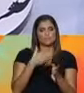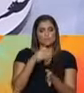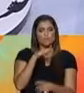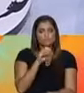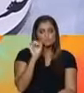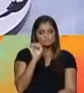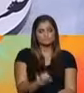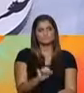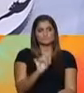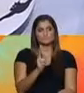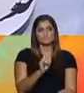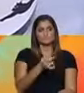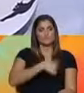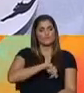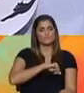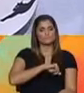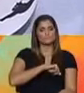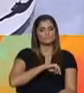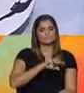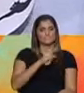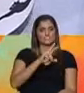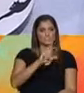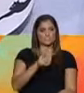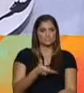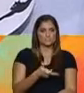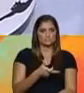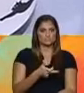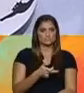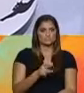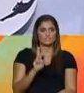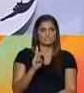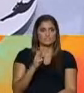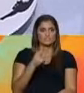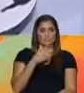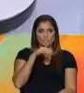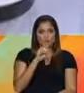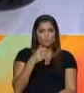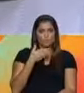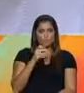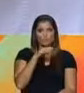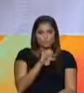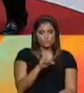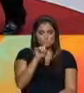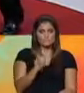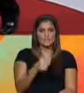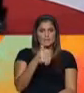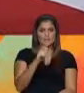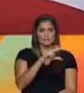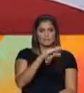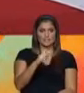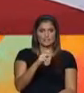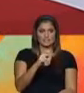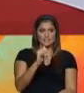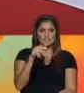e por isso nós apanhamos três regiões demarcadas, apanhamos o Dão, apanhamos o Douro e apanhamos a Beira Interior, e,